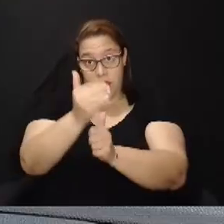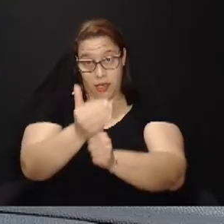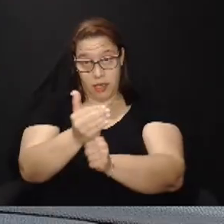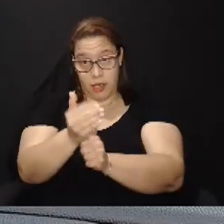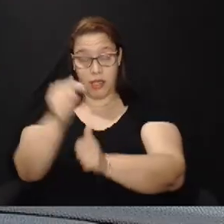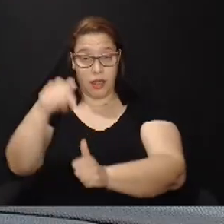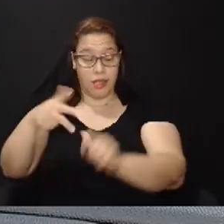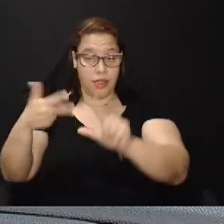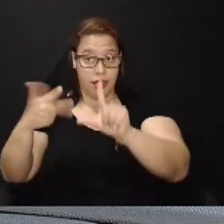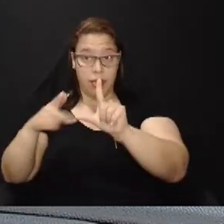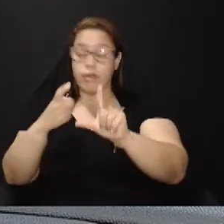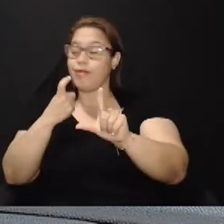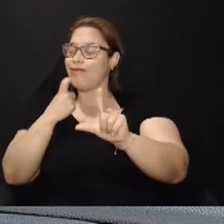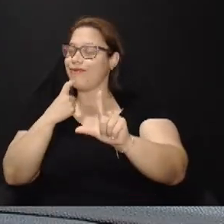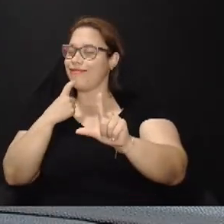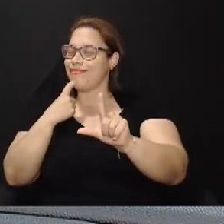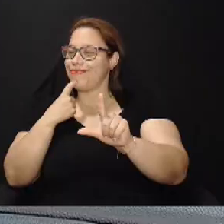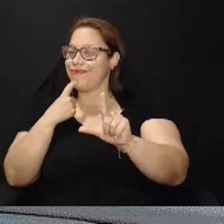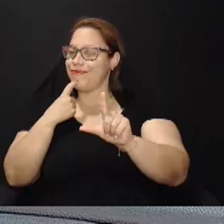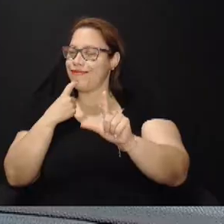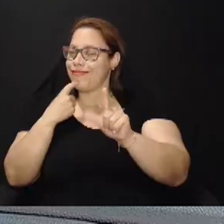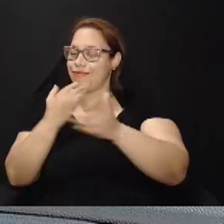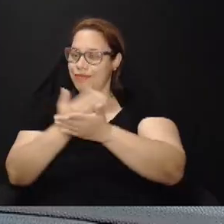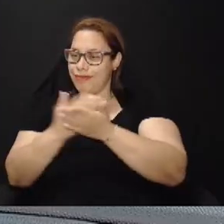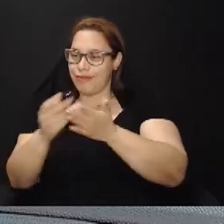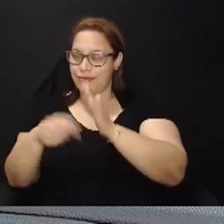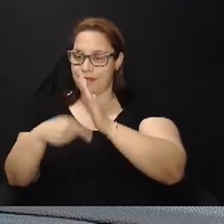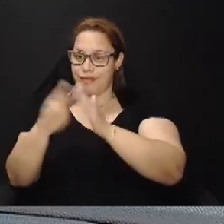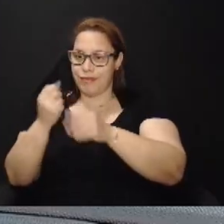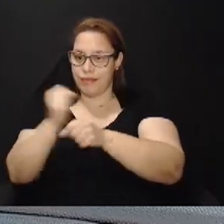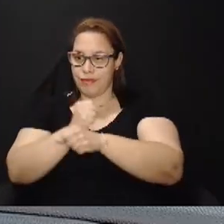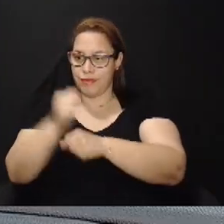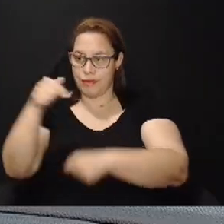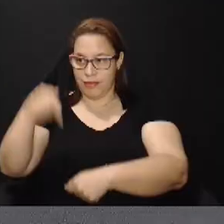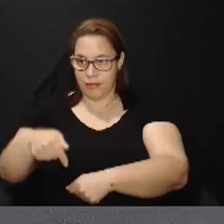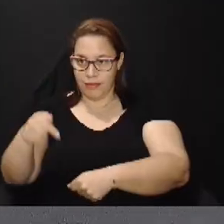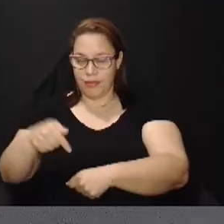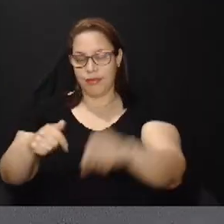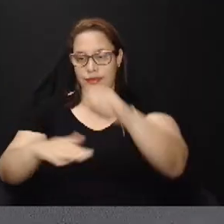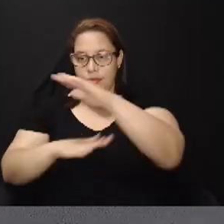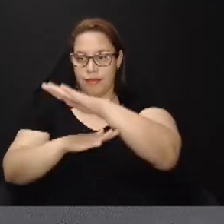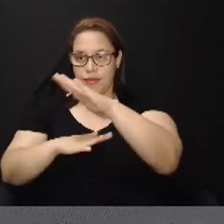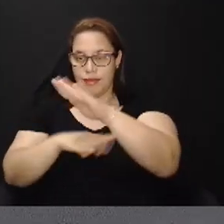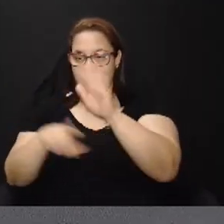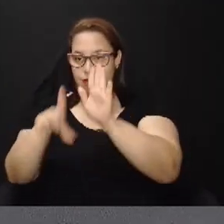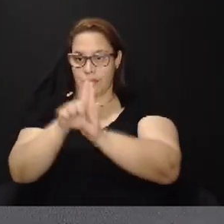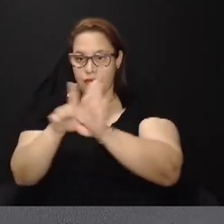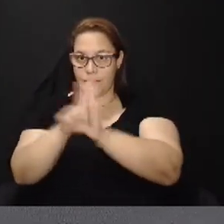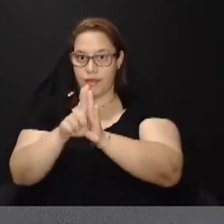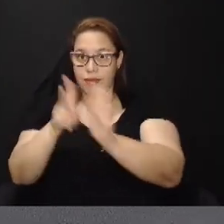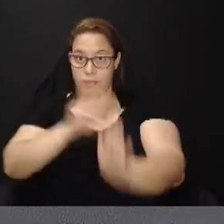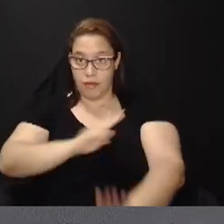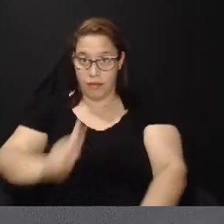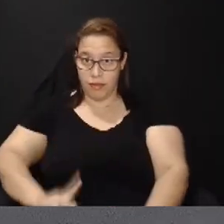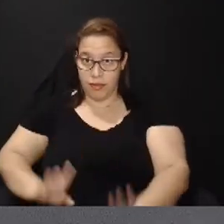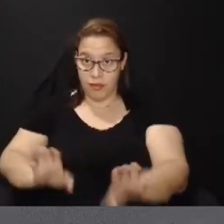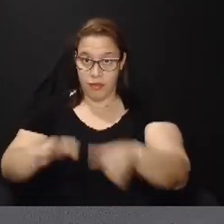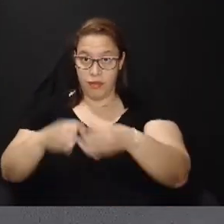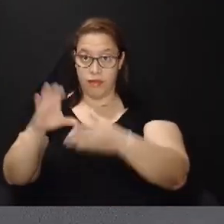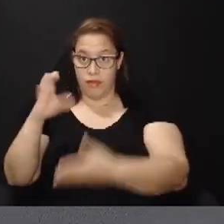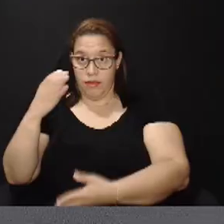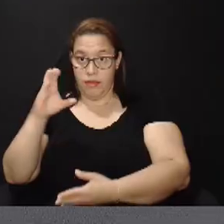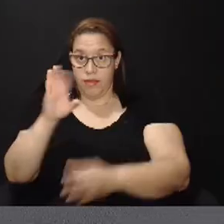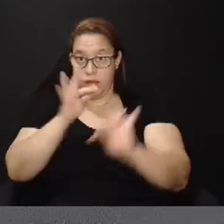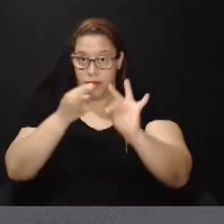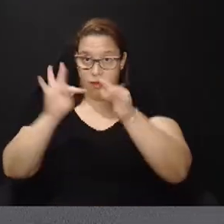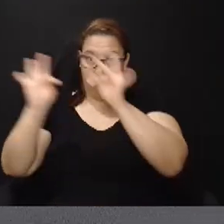Legislativo de Campinas e nesse seu primeiro ano como vereador aqui na Casa de Leis. Ele é o presidente da Comissão de Ciência, Tecnologia e